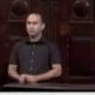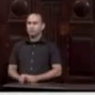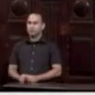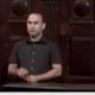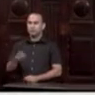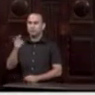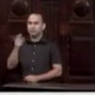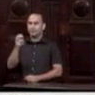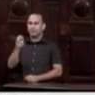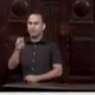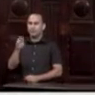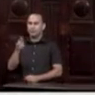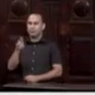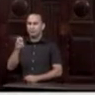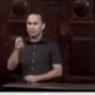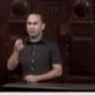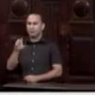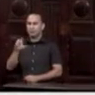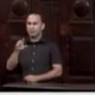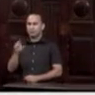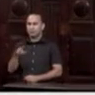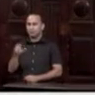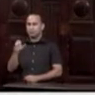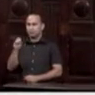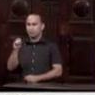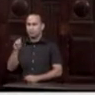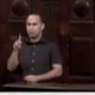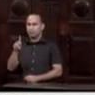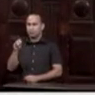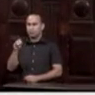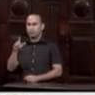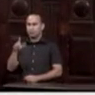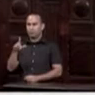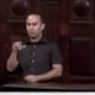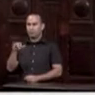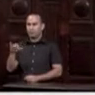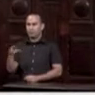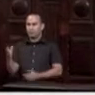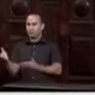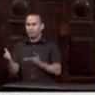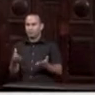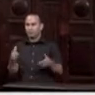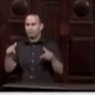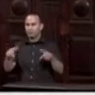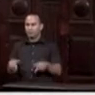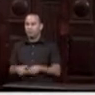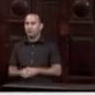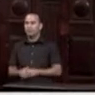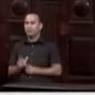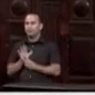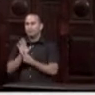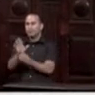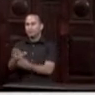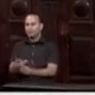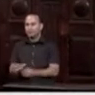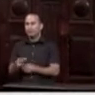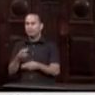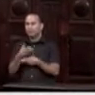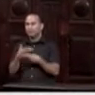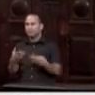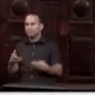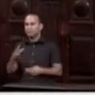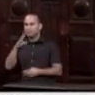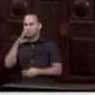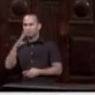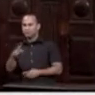um histórico muito amplo no município de Teresópolis e eles vieram aqui apresentar uma série de denúncias relativas à